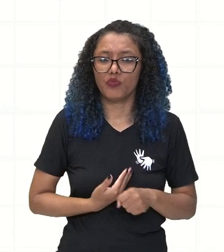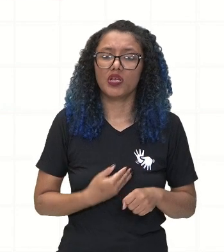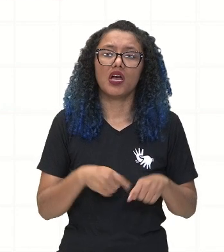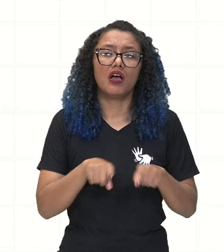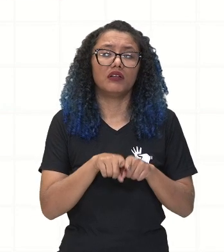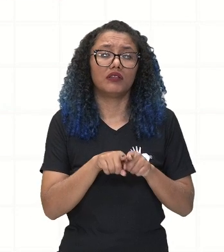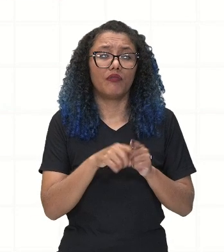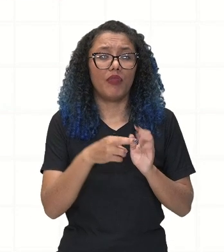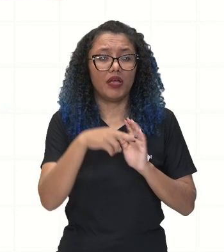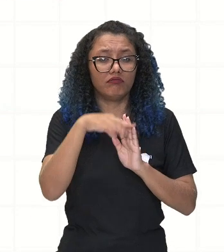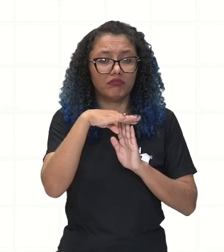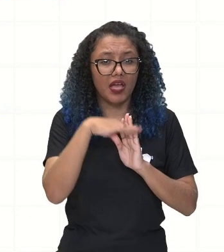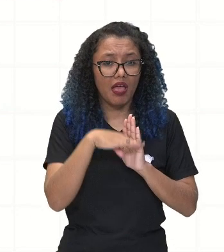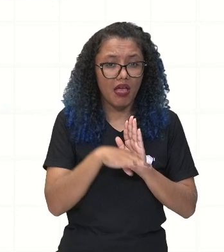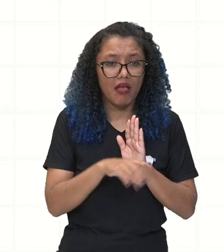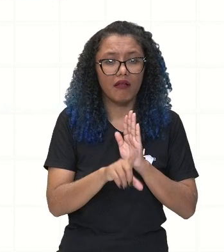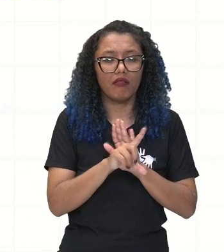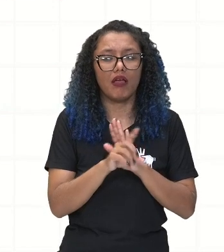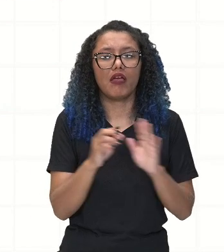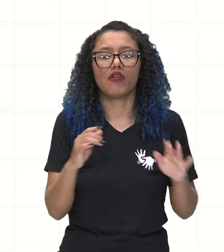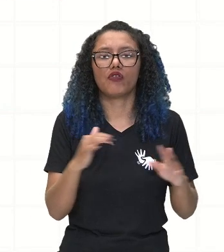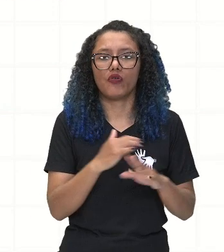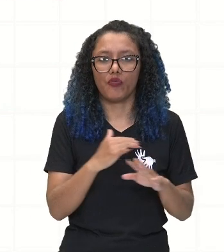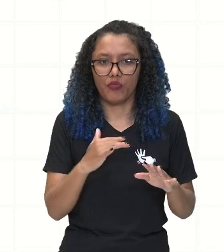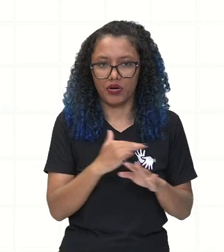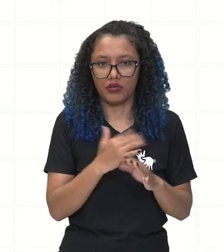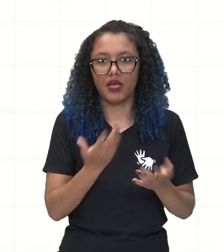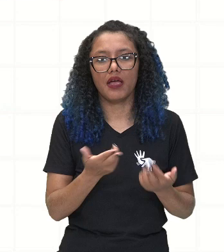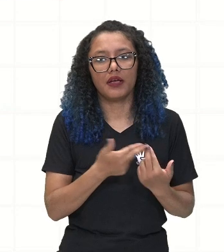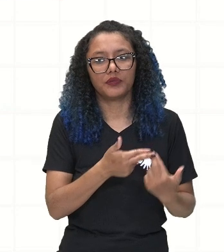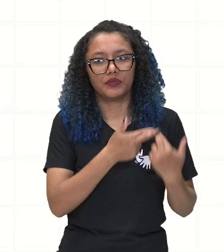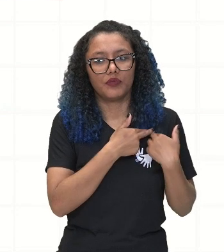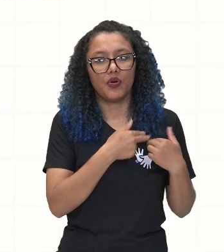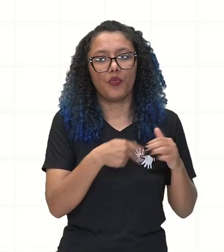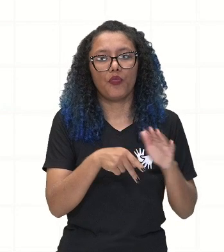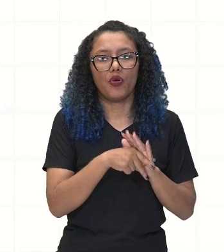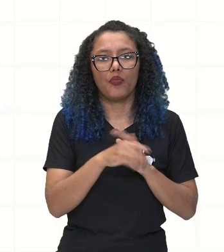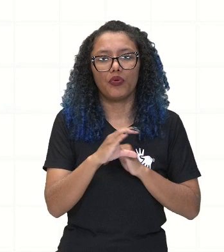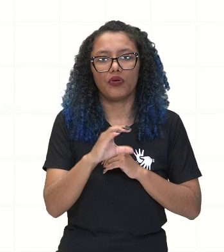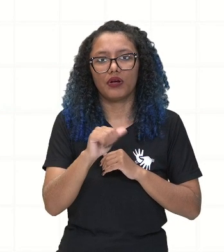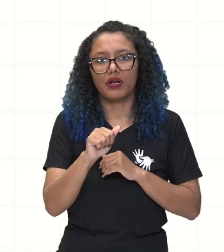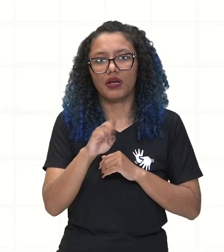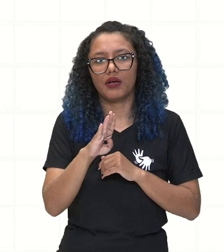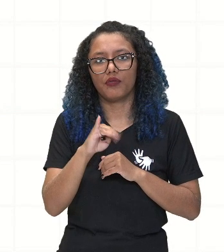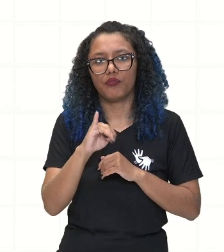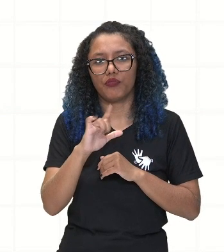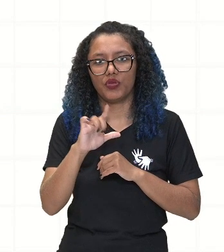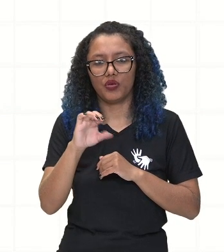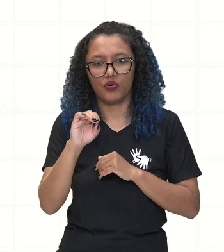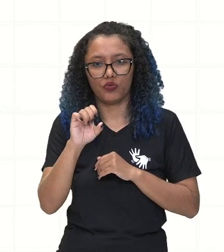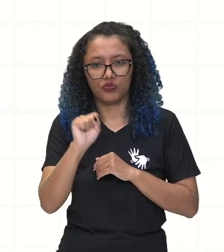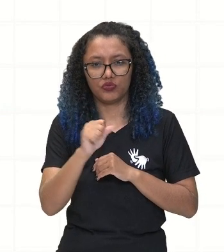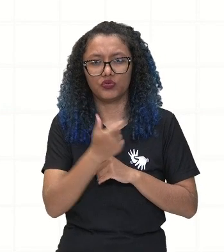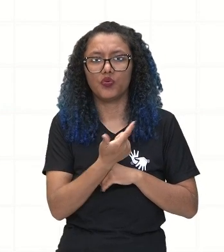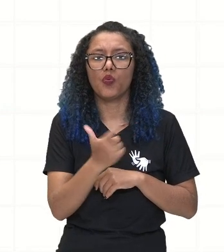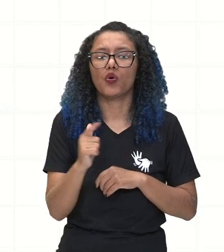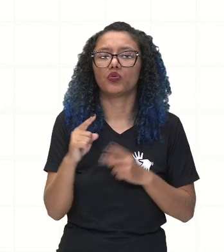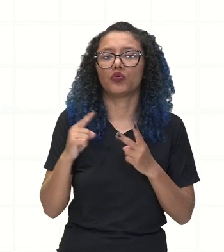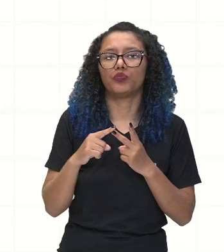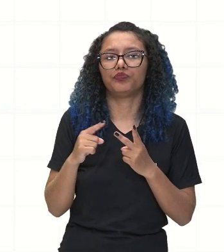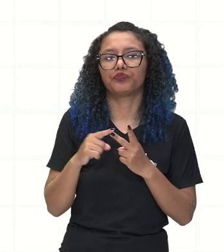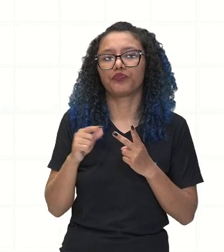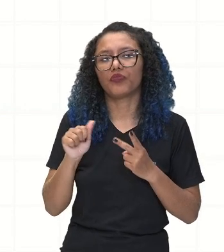ali atribuições dadas aos cabildos. Os ayuntamentos